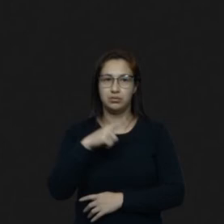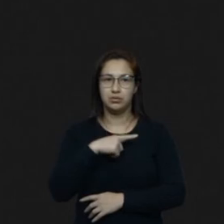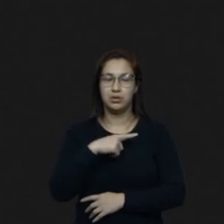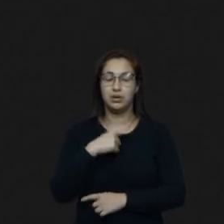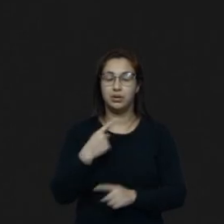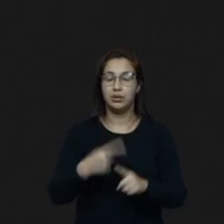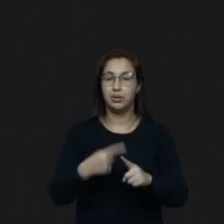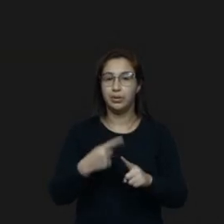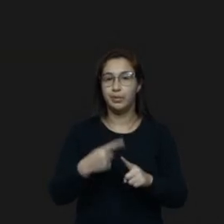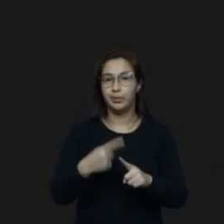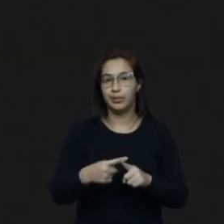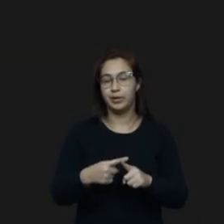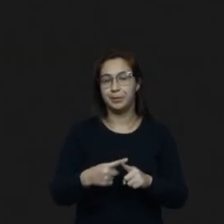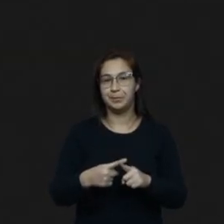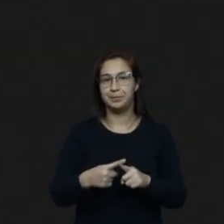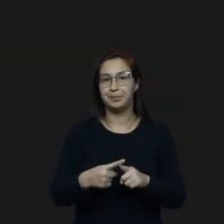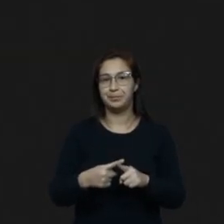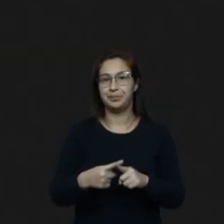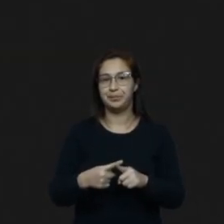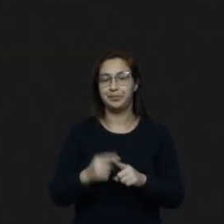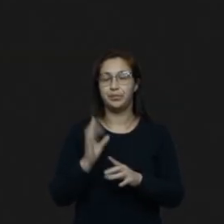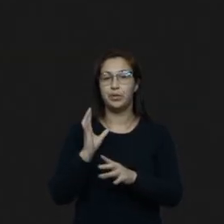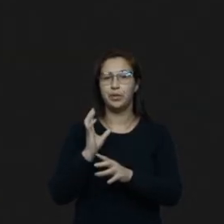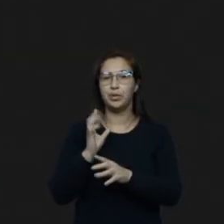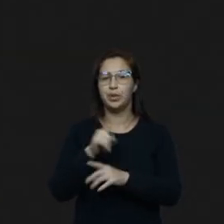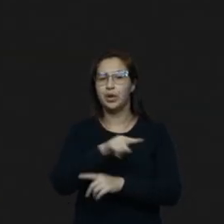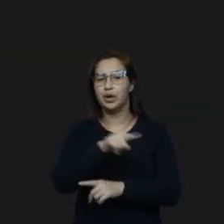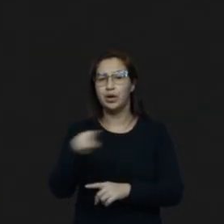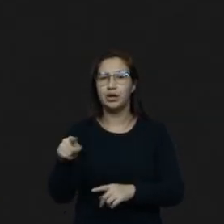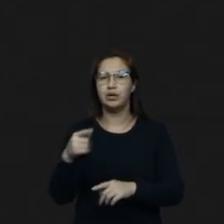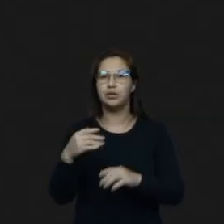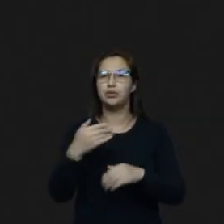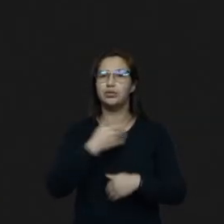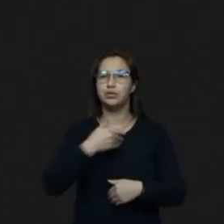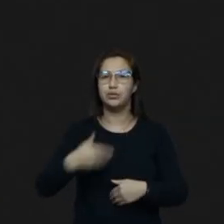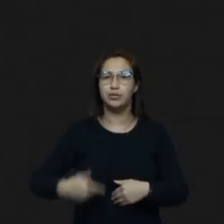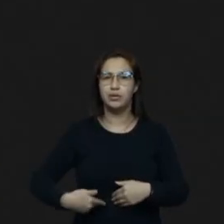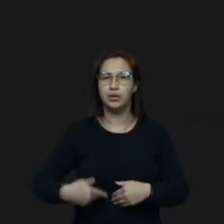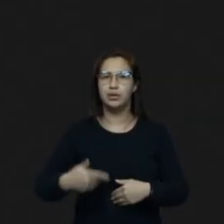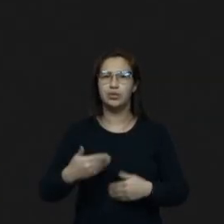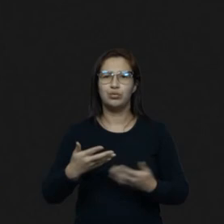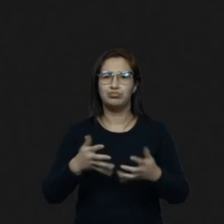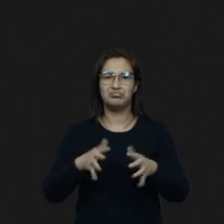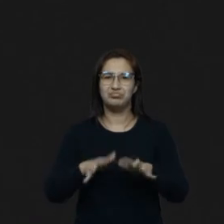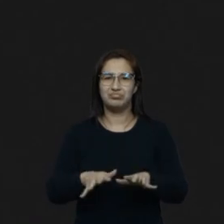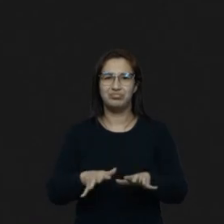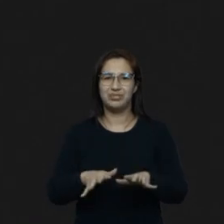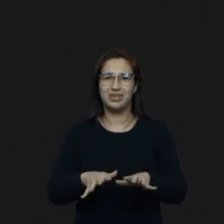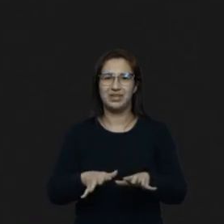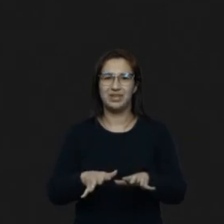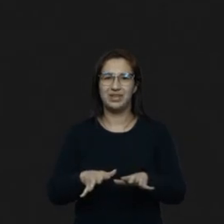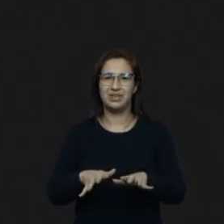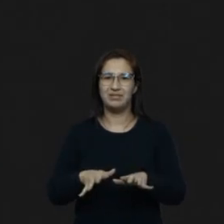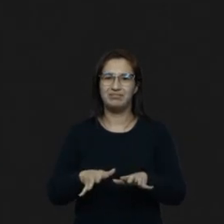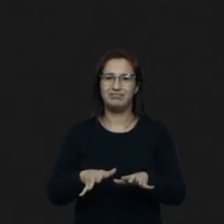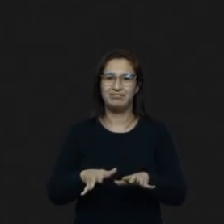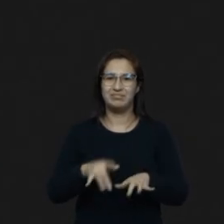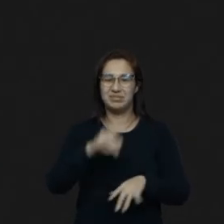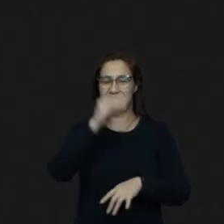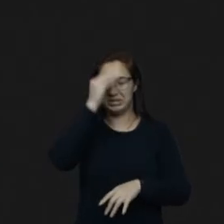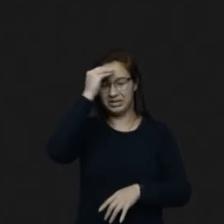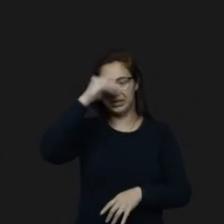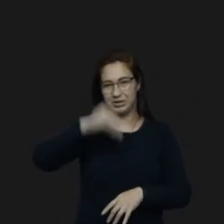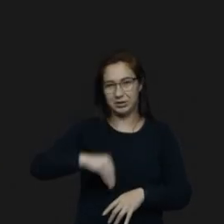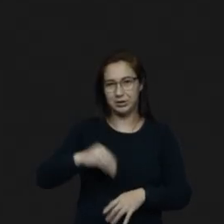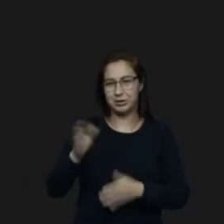né, cooptados por muitos governadores que não querem abrir mão dessa arrecadação. Santa Catarina, em